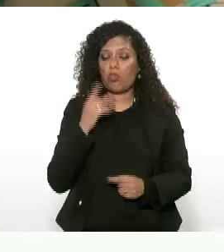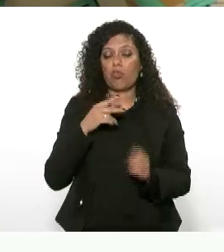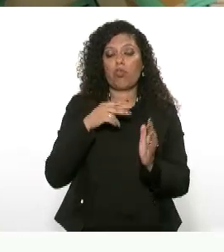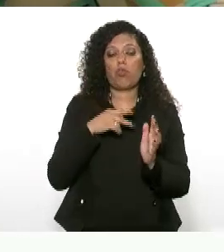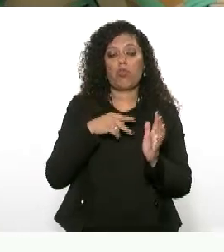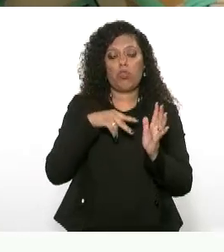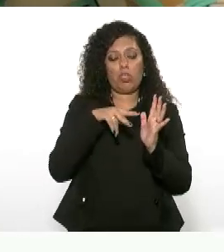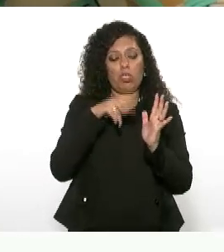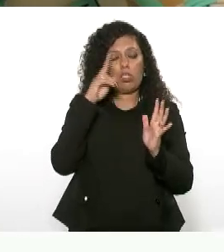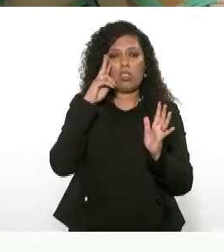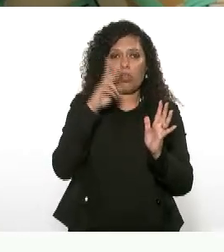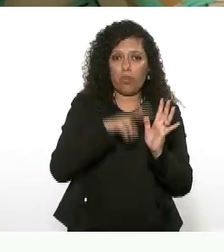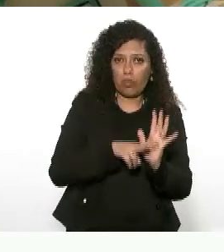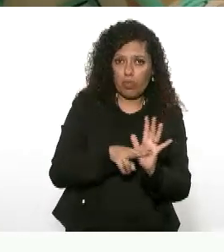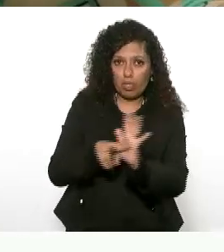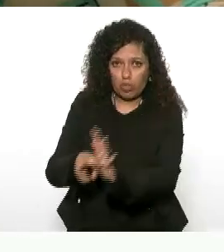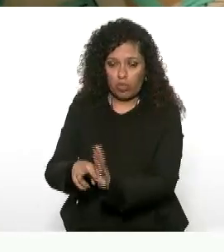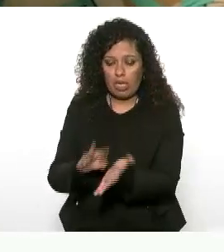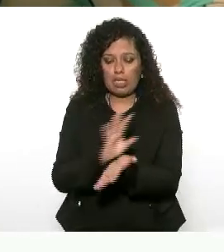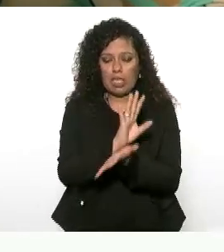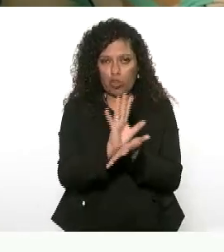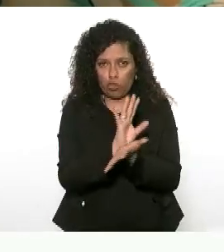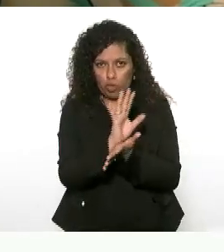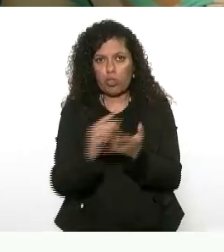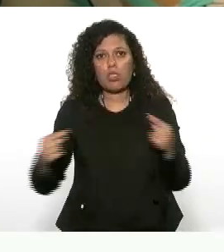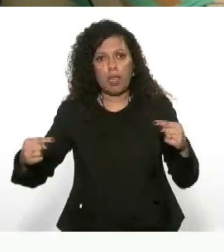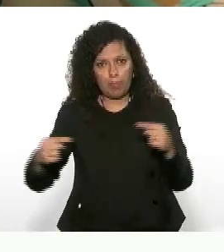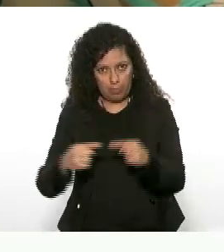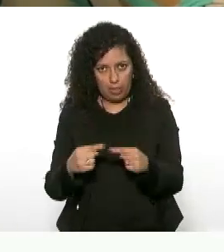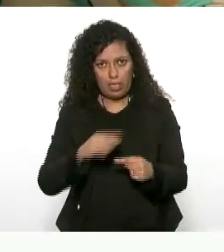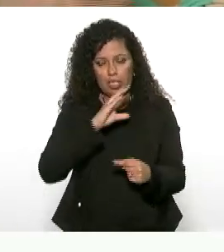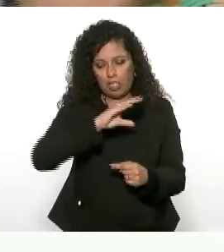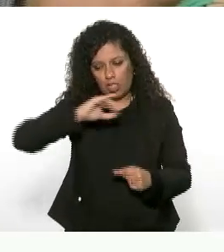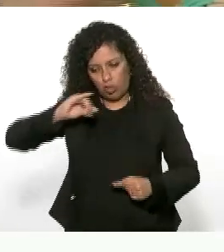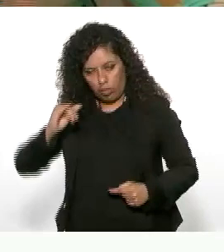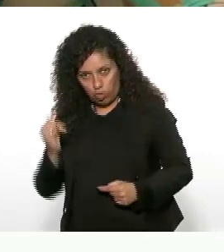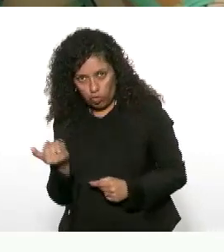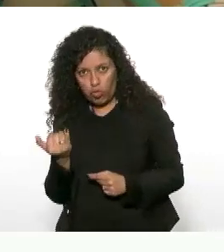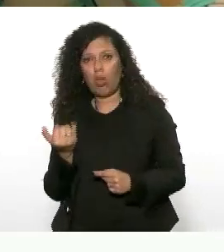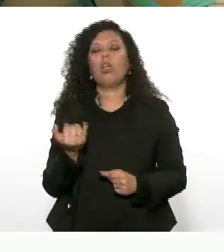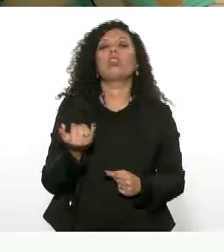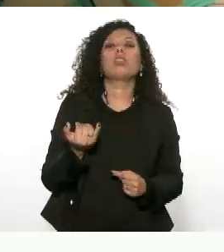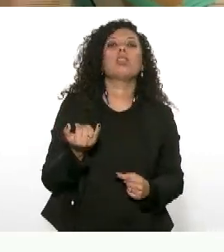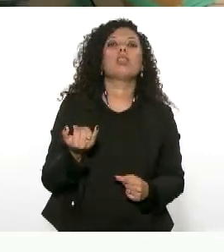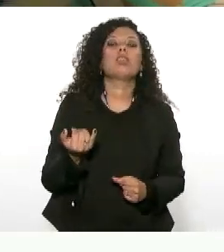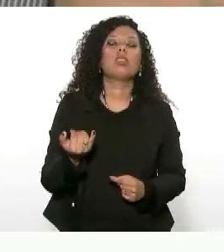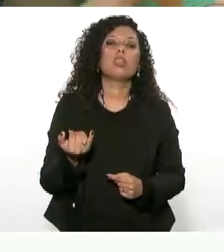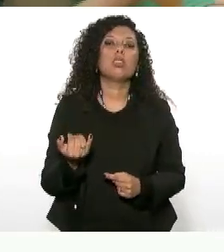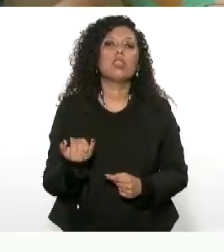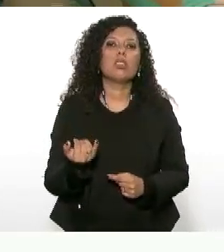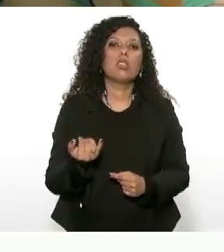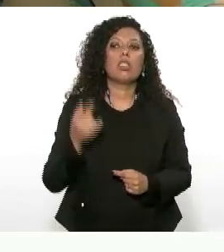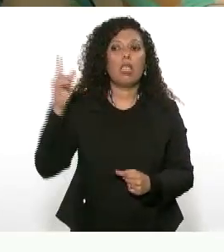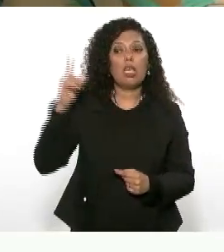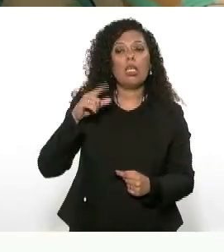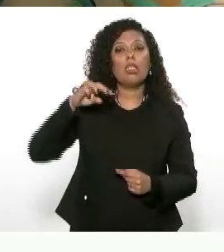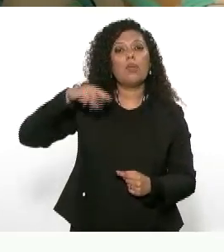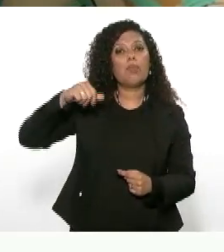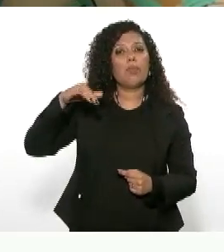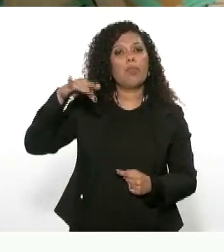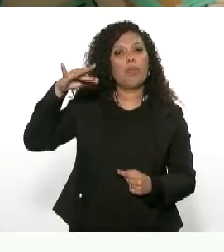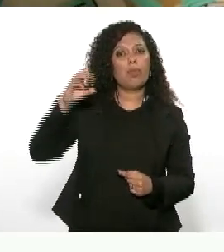analisada a constitucionalidade dessa lei, né, pela comissão que é presidida pelo deputado Márcio Pacheco, que é líder do governo na